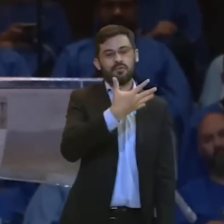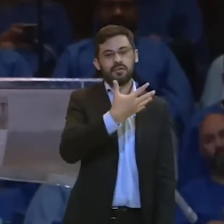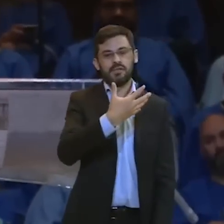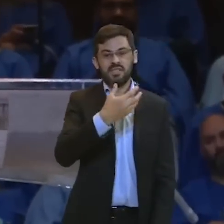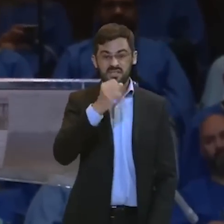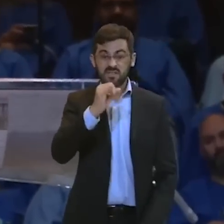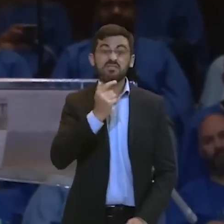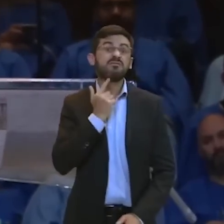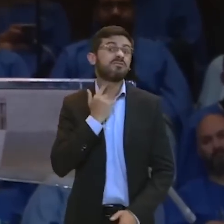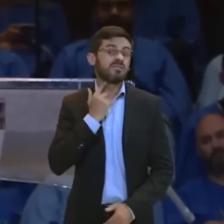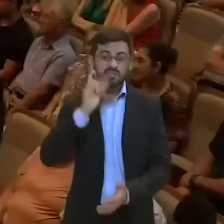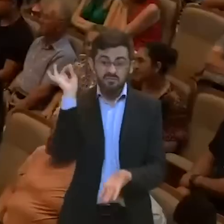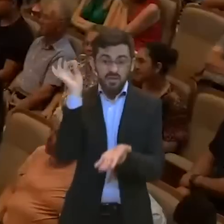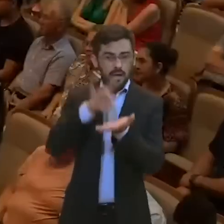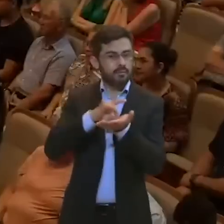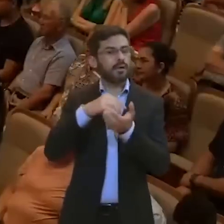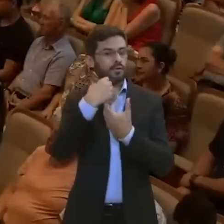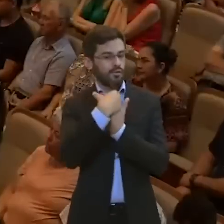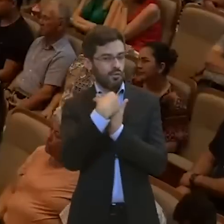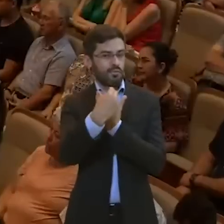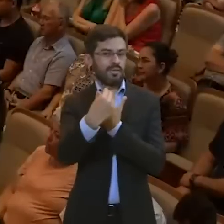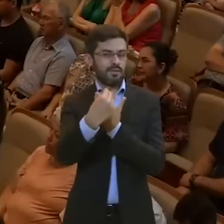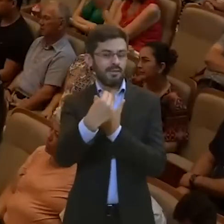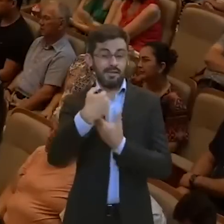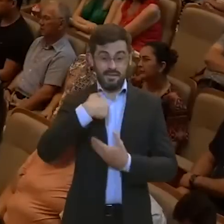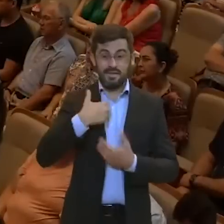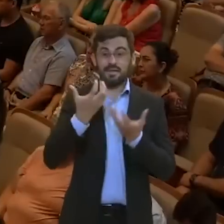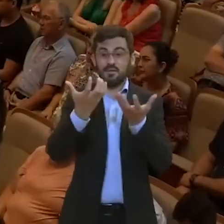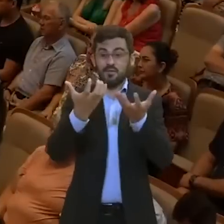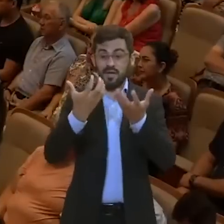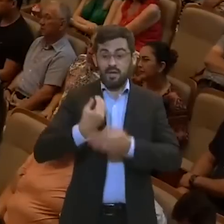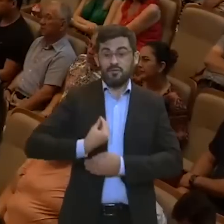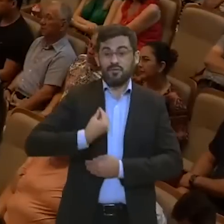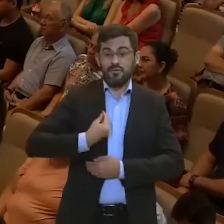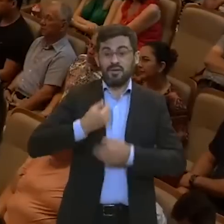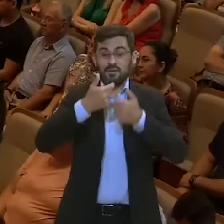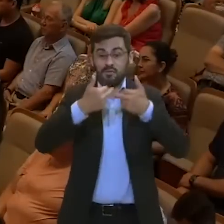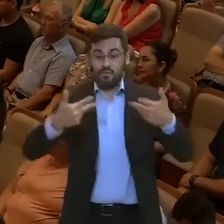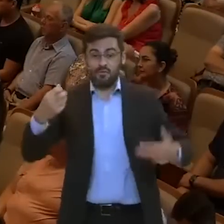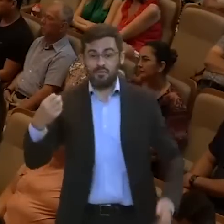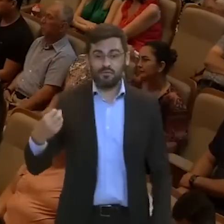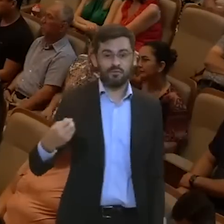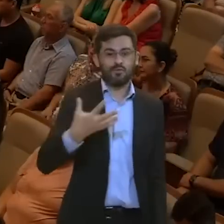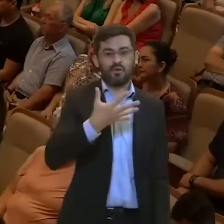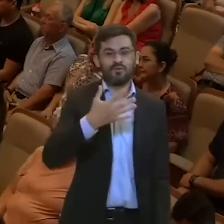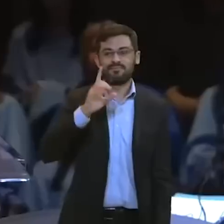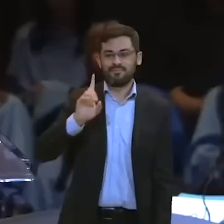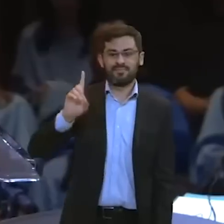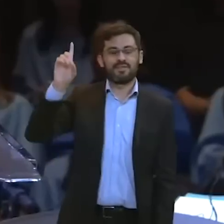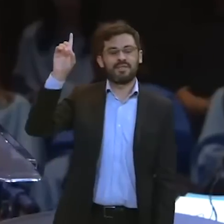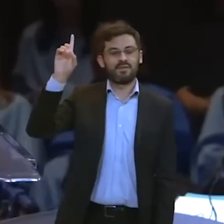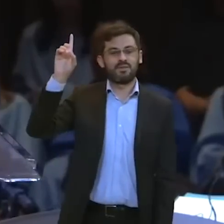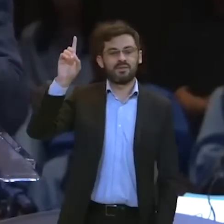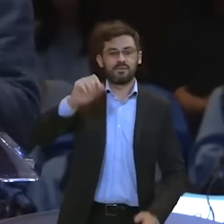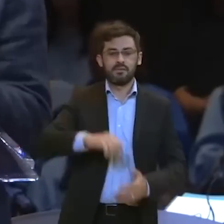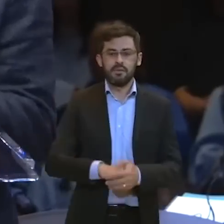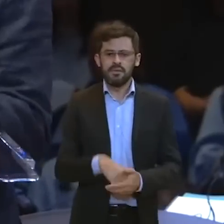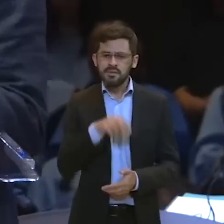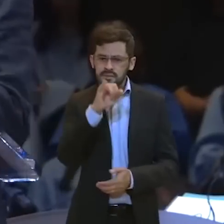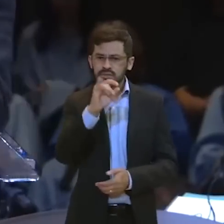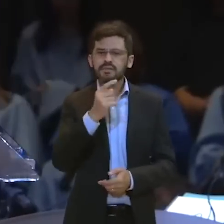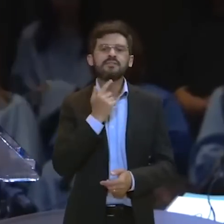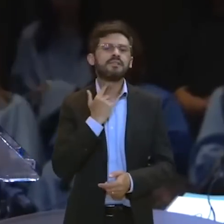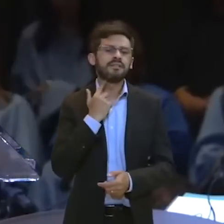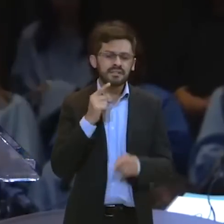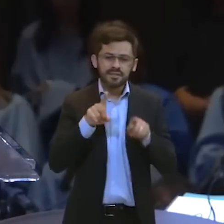se é verdade. Quero viver um despertamento. Se você também deseja, como